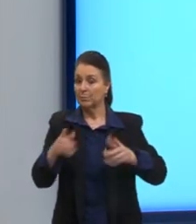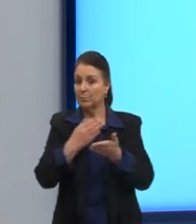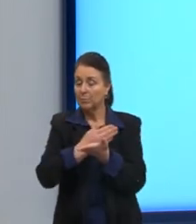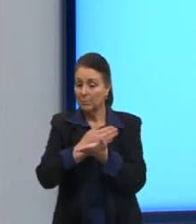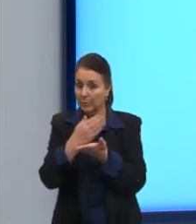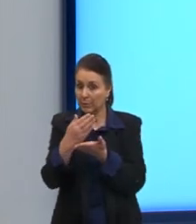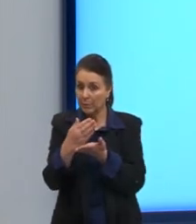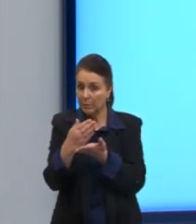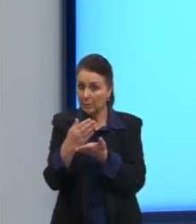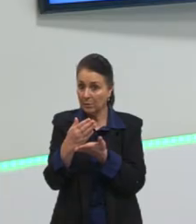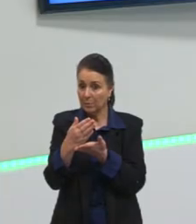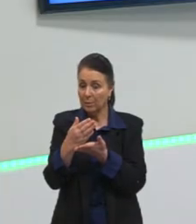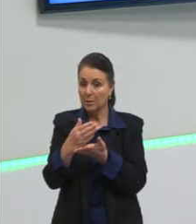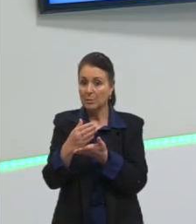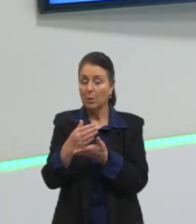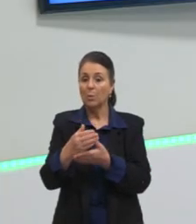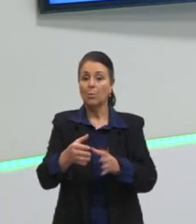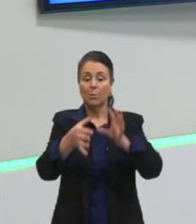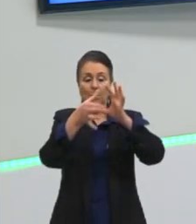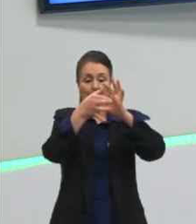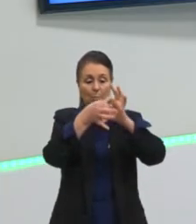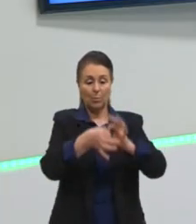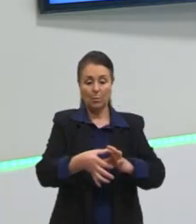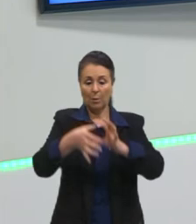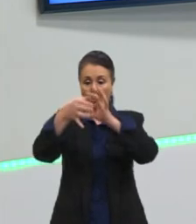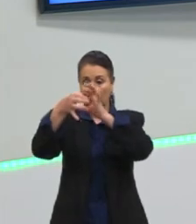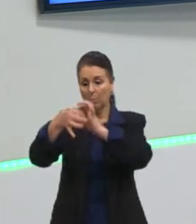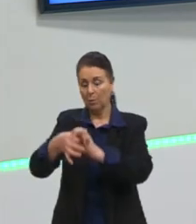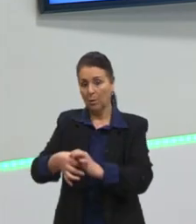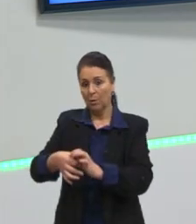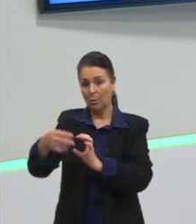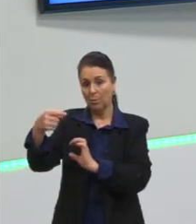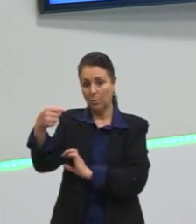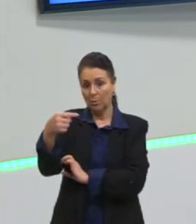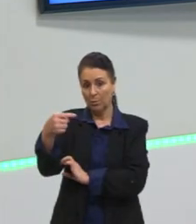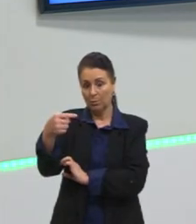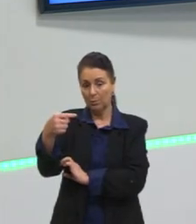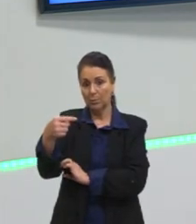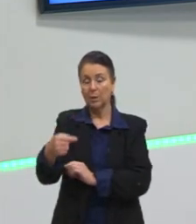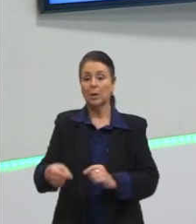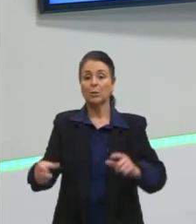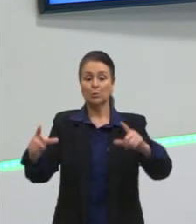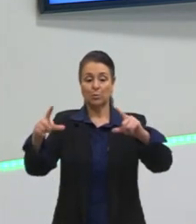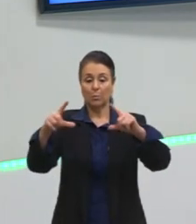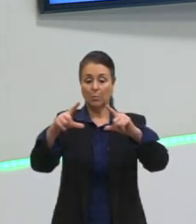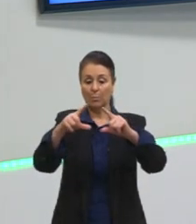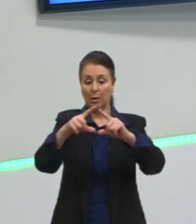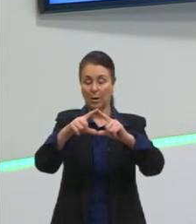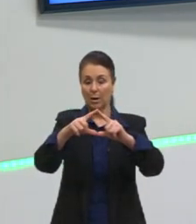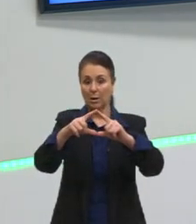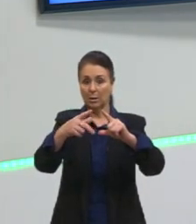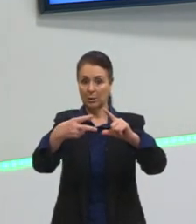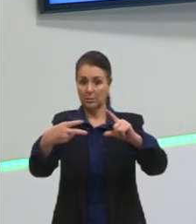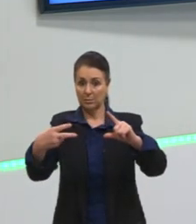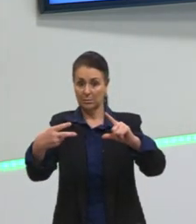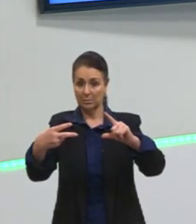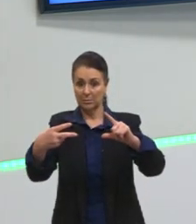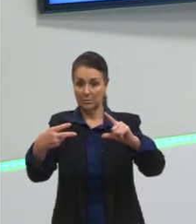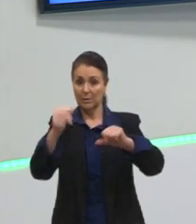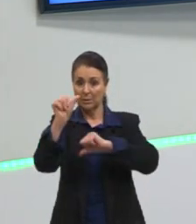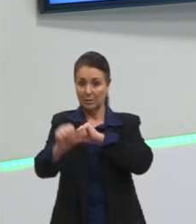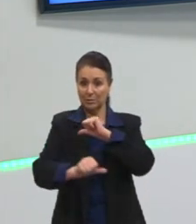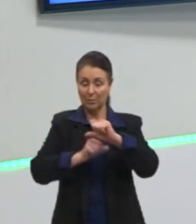um alcano né de uma insaturação eu formei uma saturação